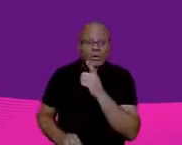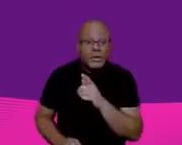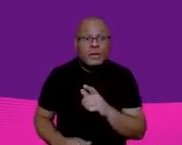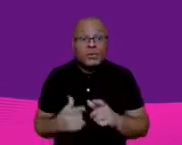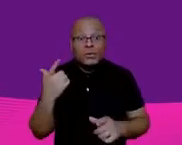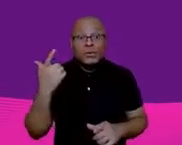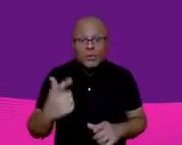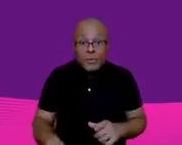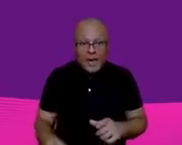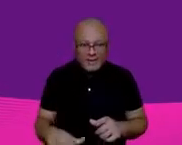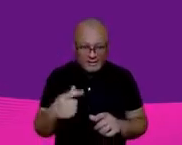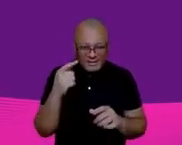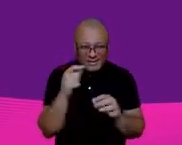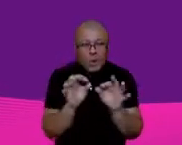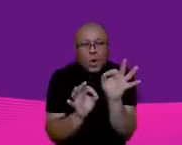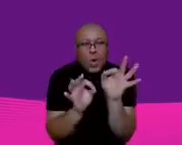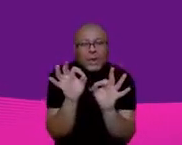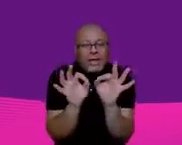centralizar.